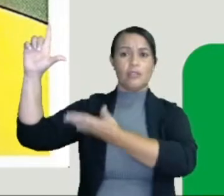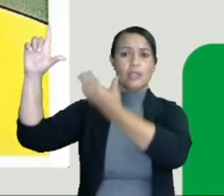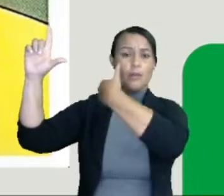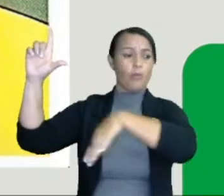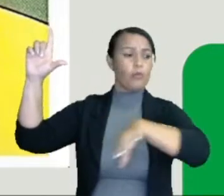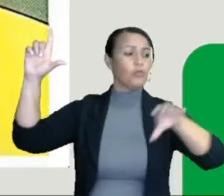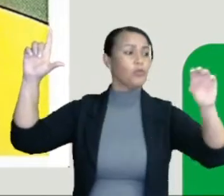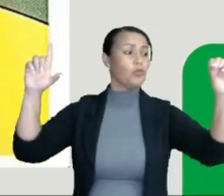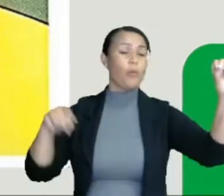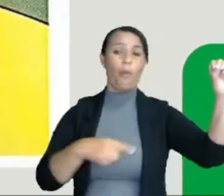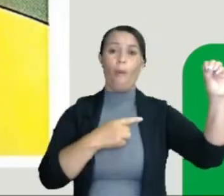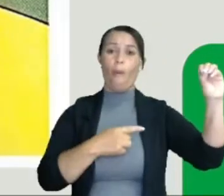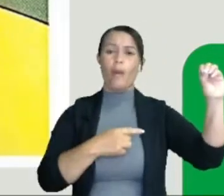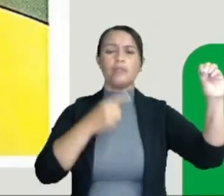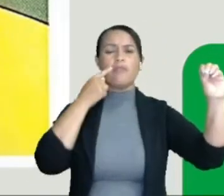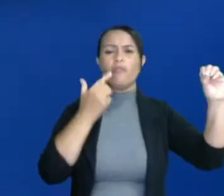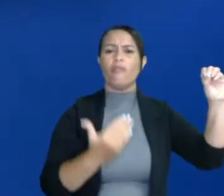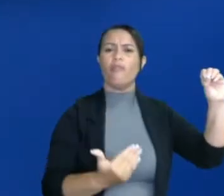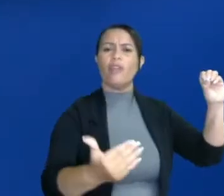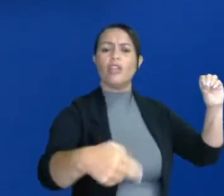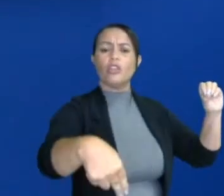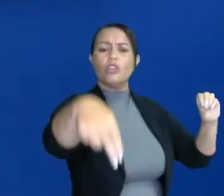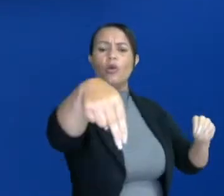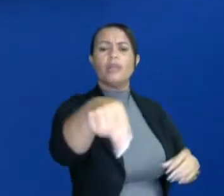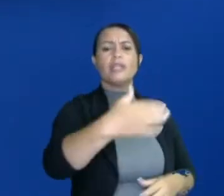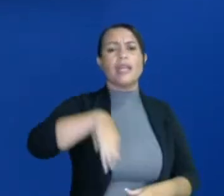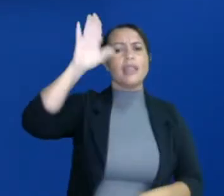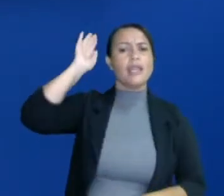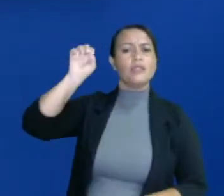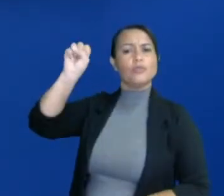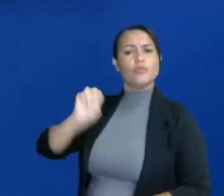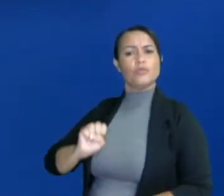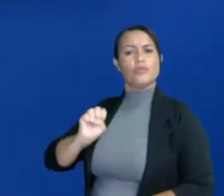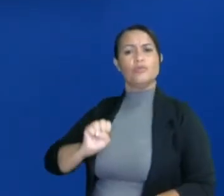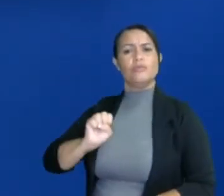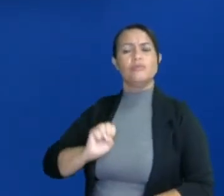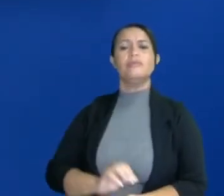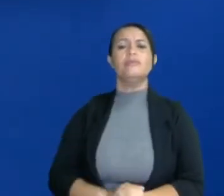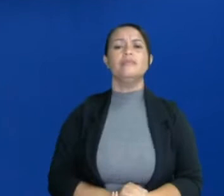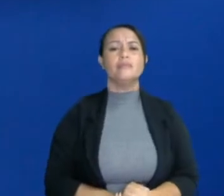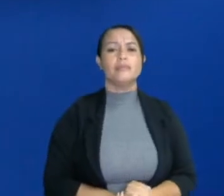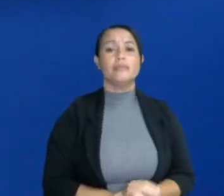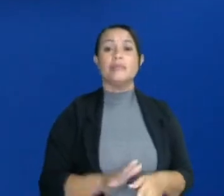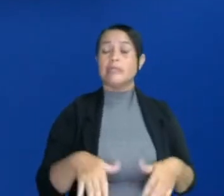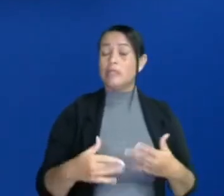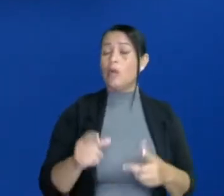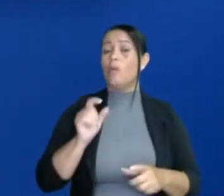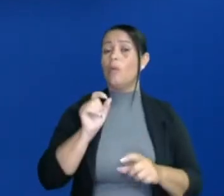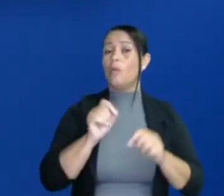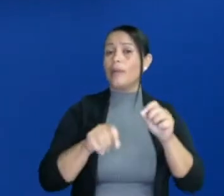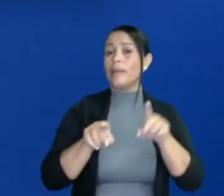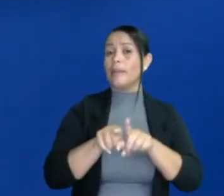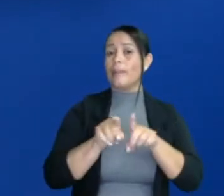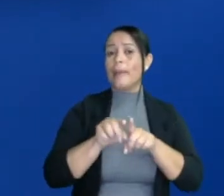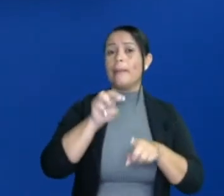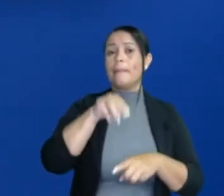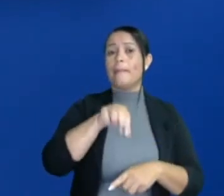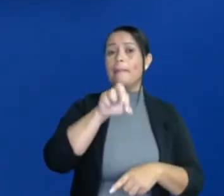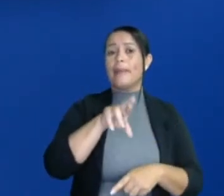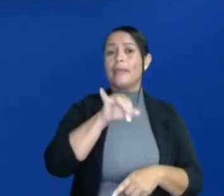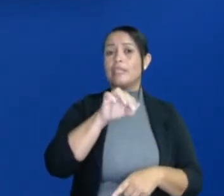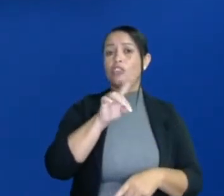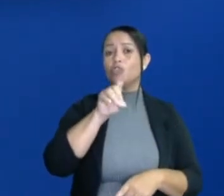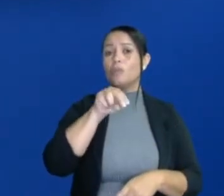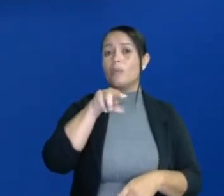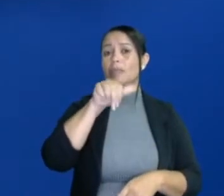oposto, oeste. À sua frente você teria o norte e à sua trás você teria o sul, né? Também chamado de meridional,